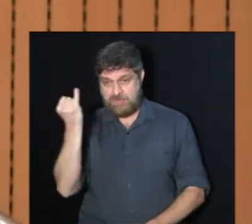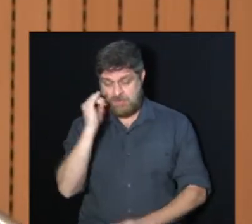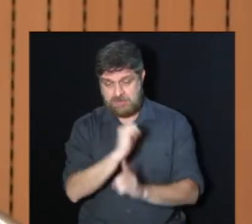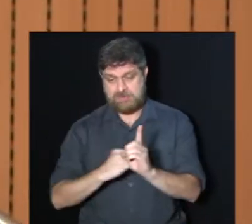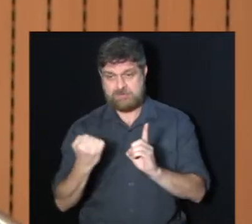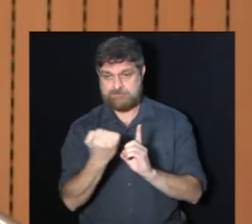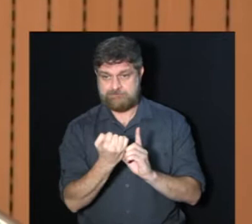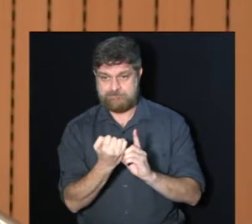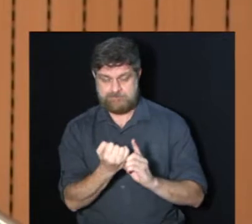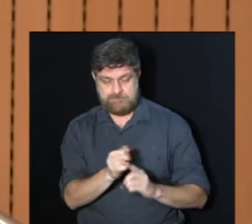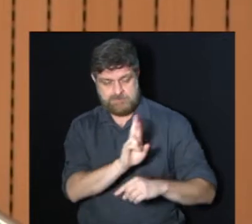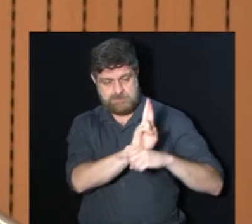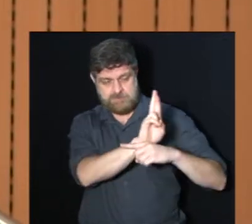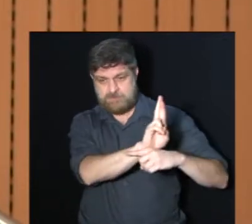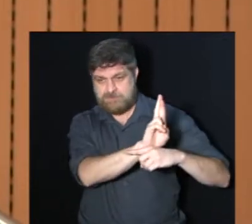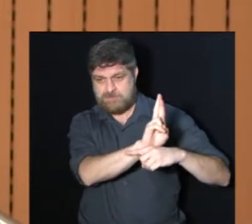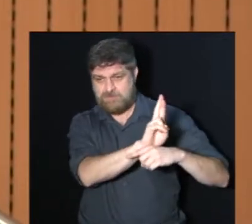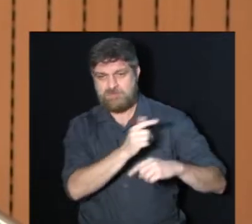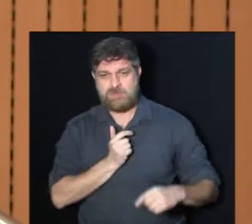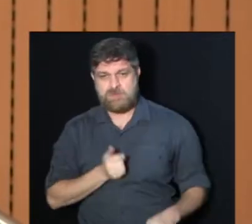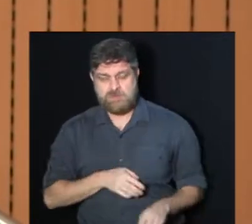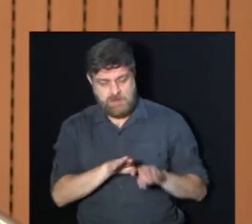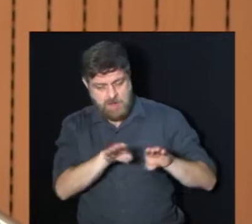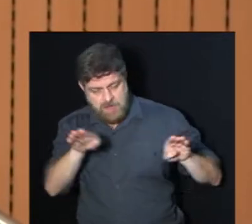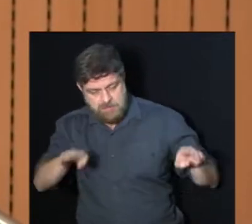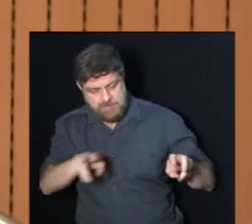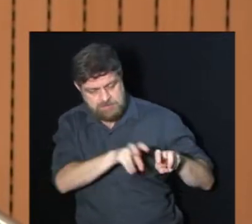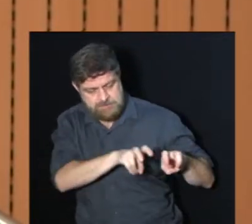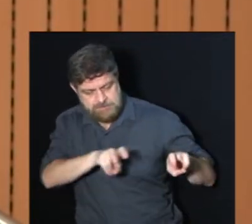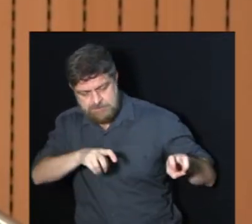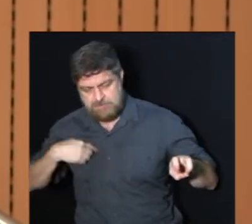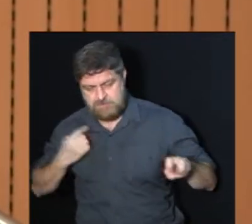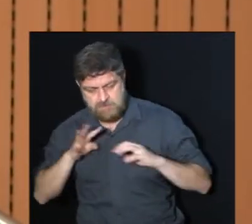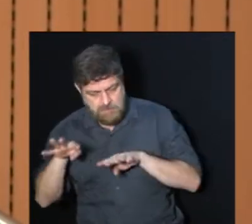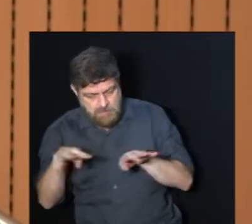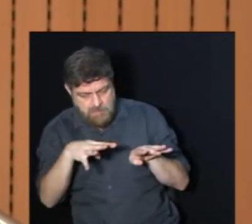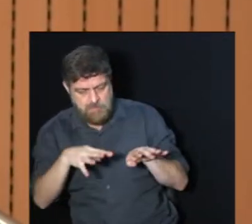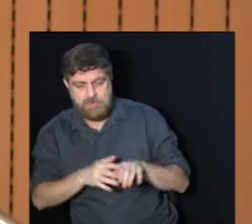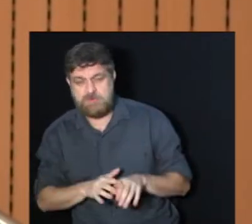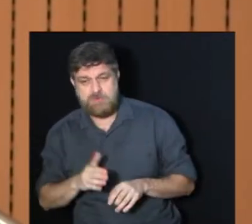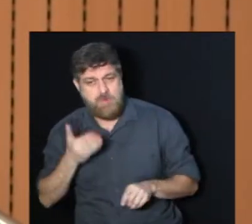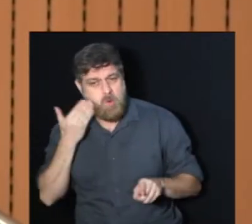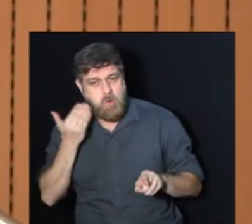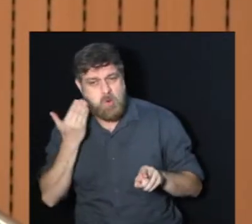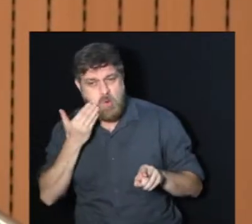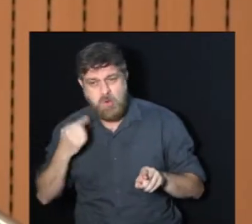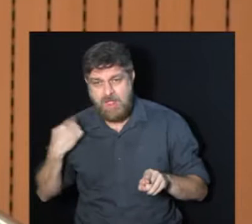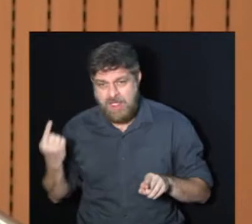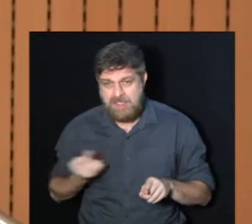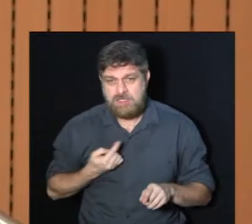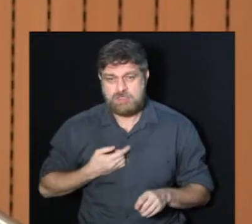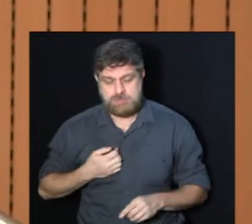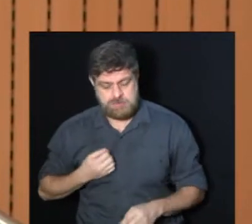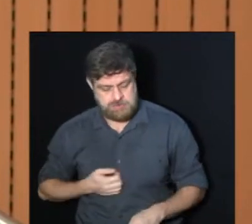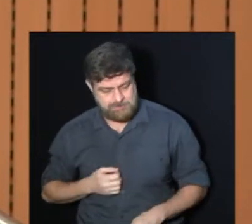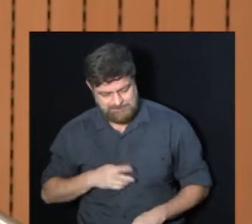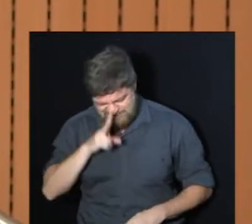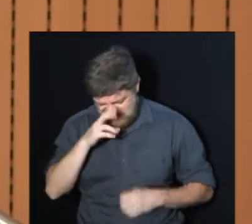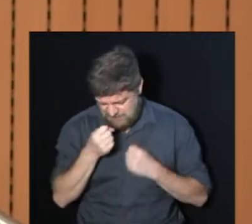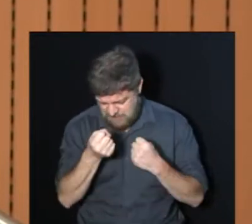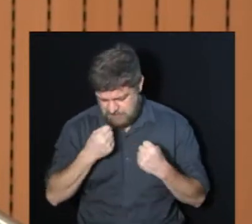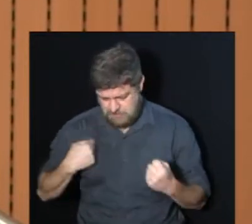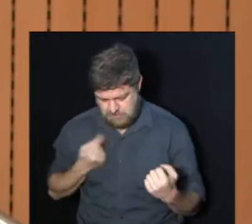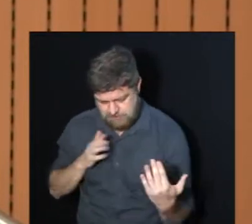sociedade. Espero que a mesa seja proveitosa, que possamos formar e participar de nossas redes de enfrentamento. E